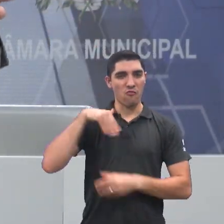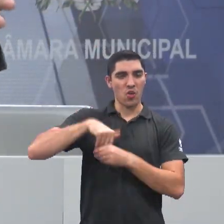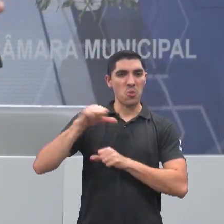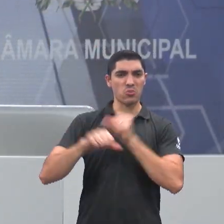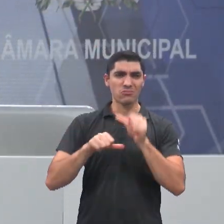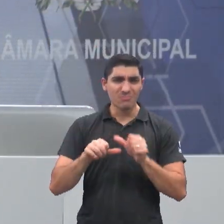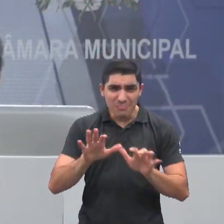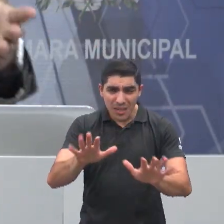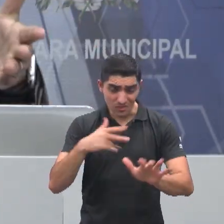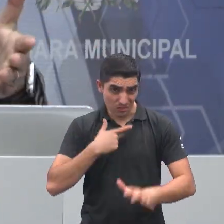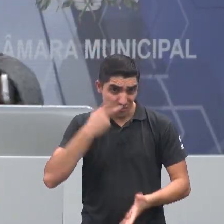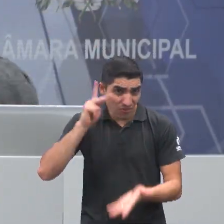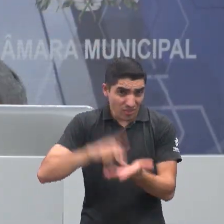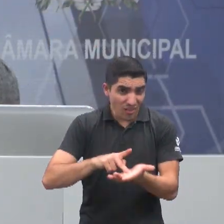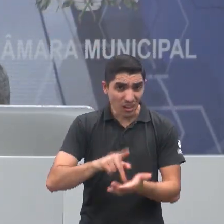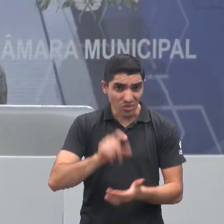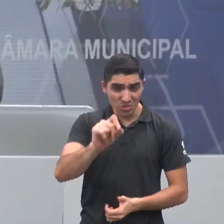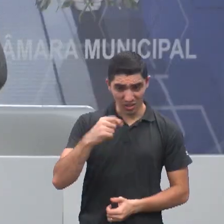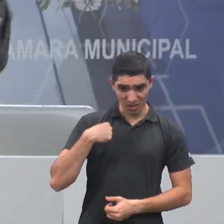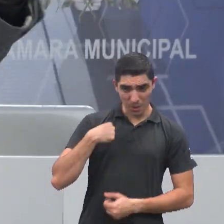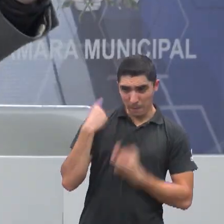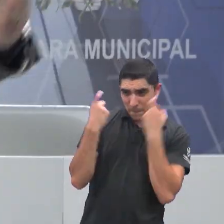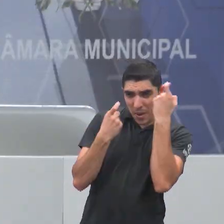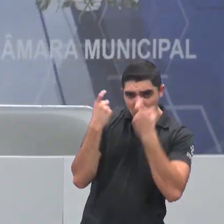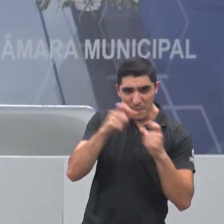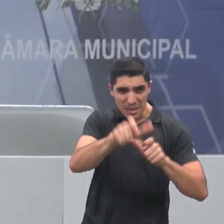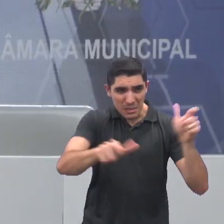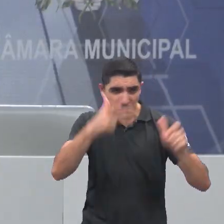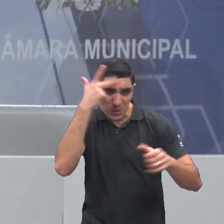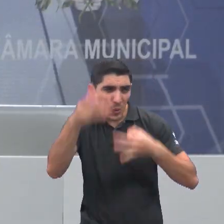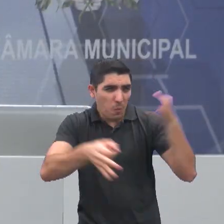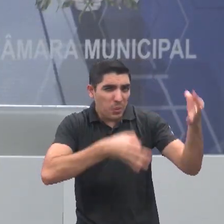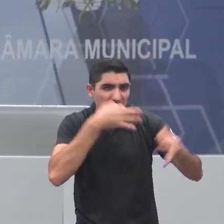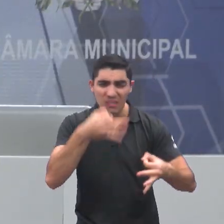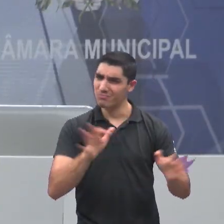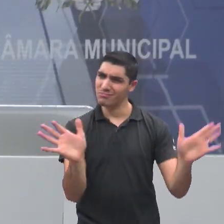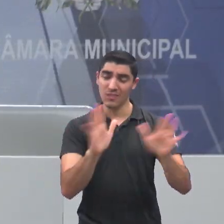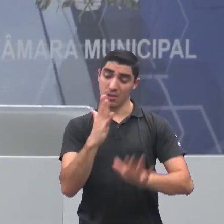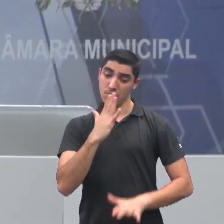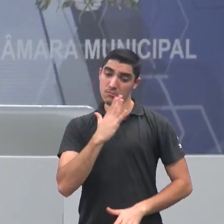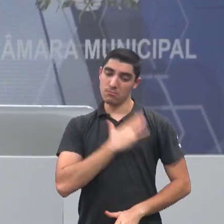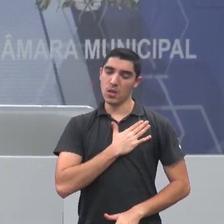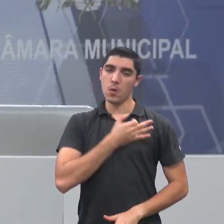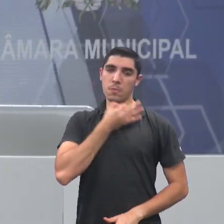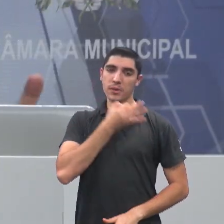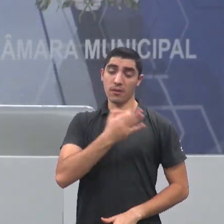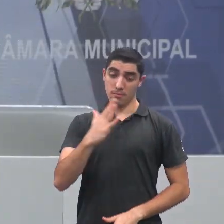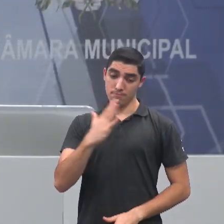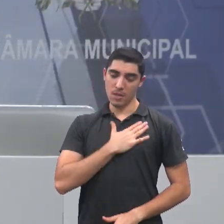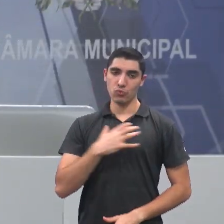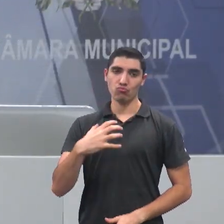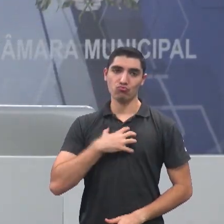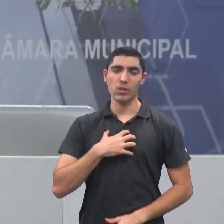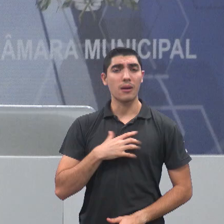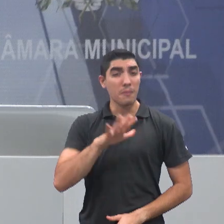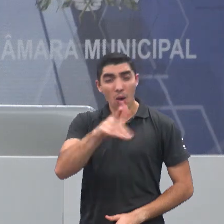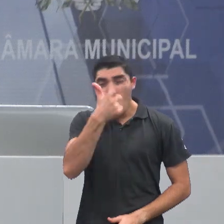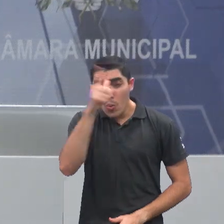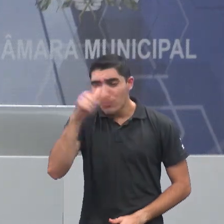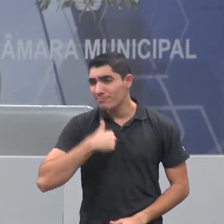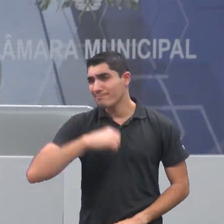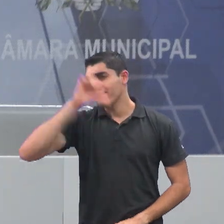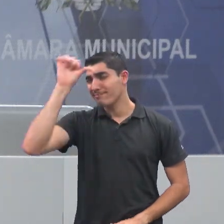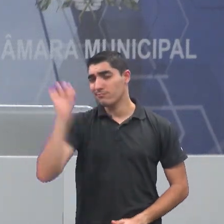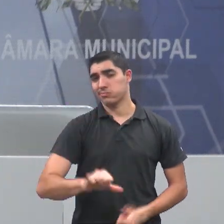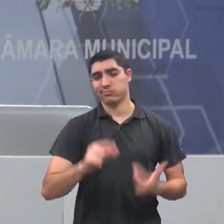movo por politicagem, eu me movo por convicção. Mas aí teve uma última, vereador, que essa aqui me causa mais angústia ainda. Porque estava